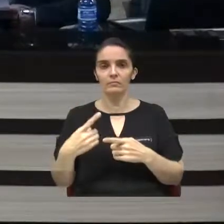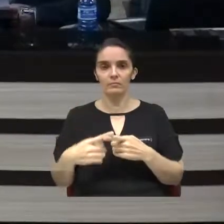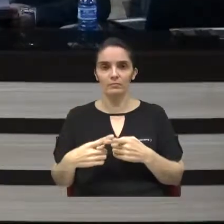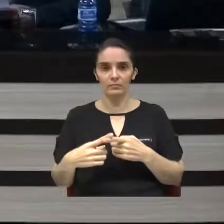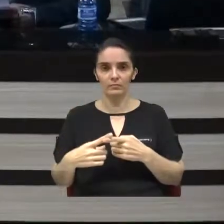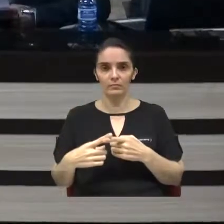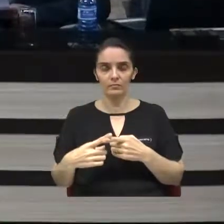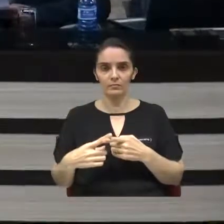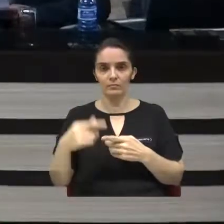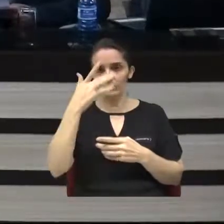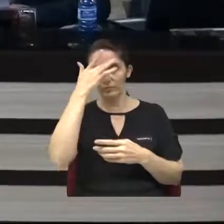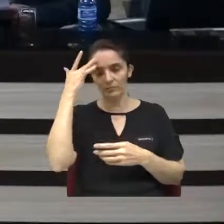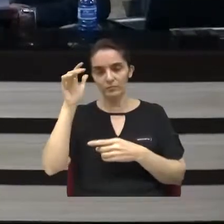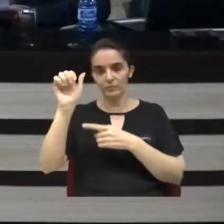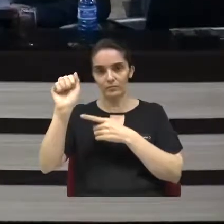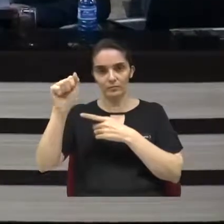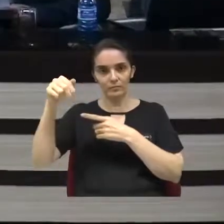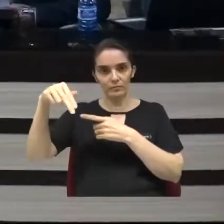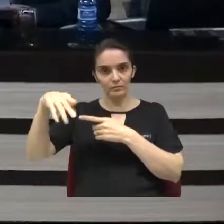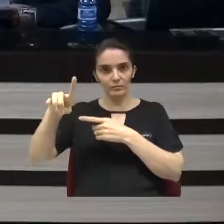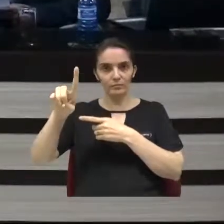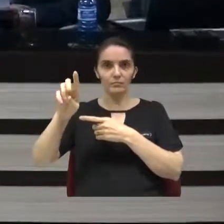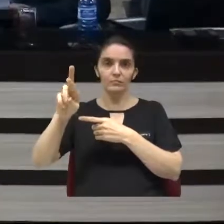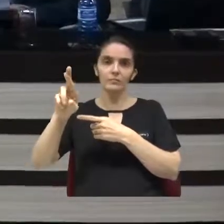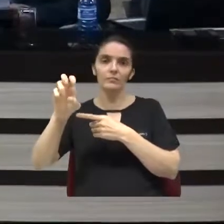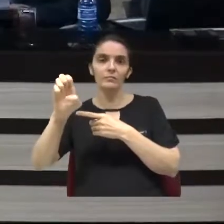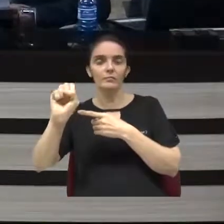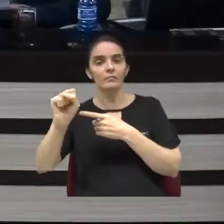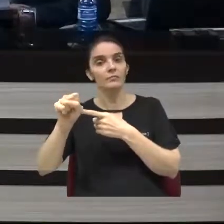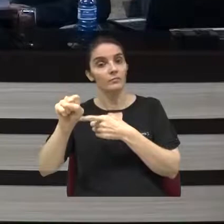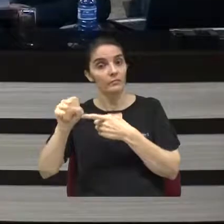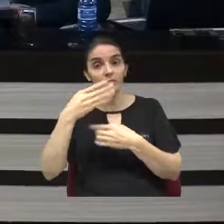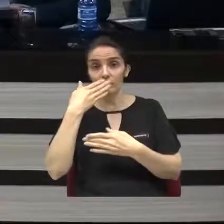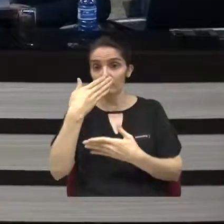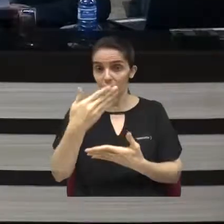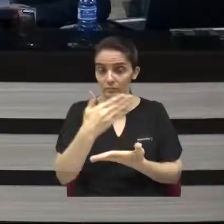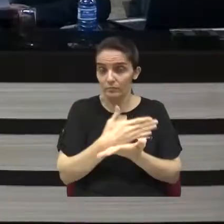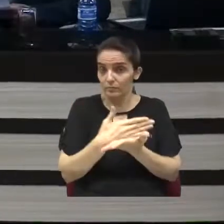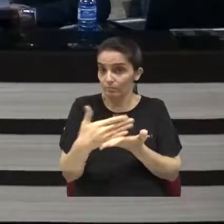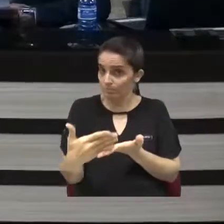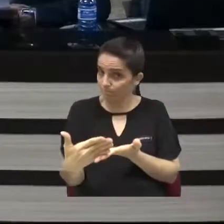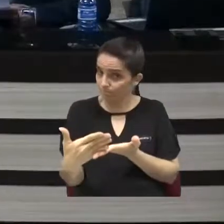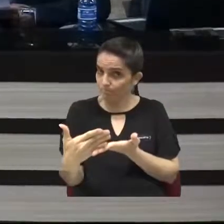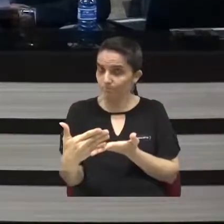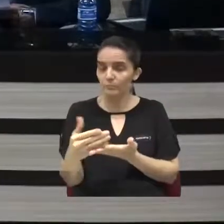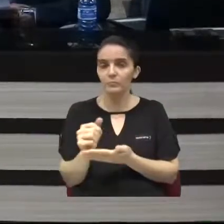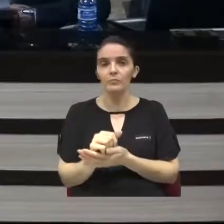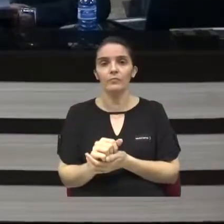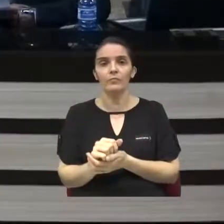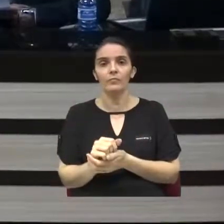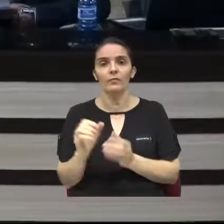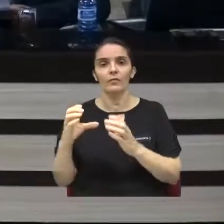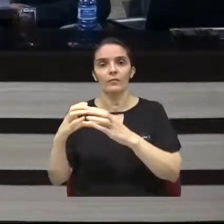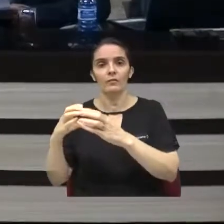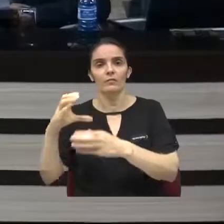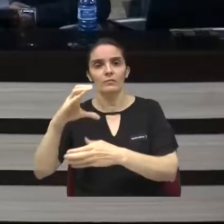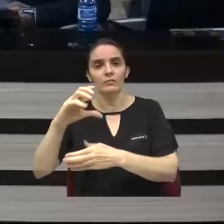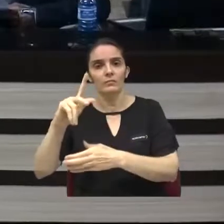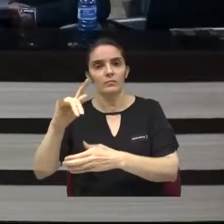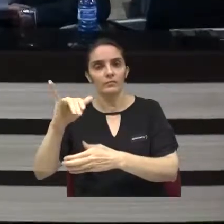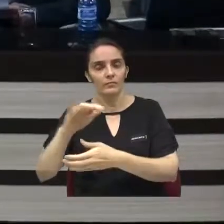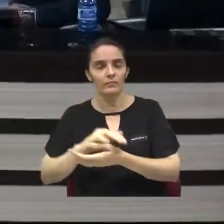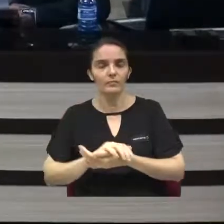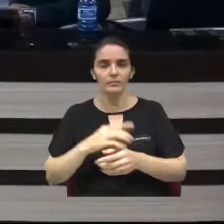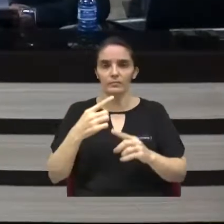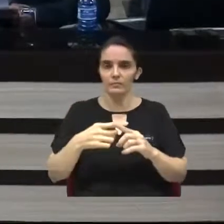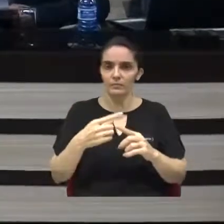pelo cidadão André Rodrigues Heleno, pedindo abertura de comissão processante contra o vereador Cleito Aparecido da Silva, por